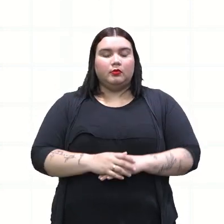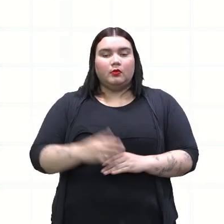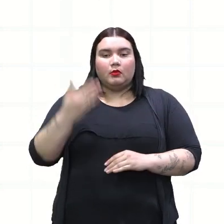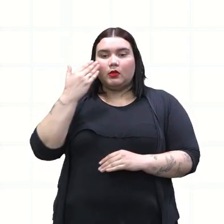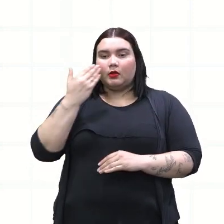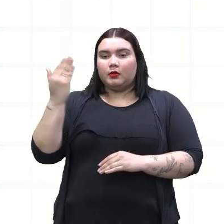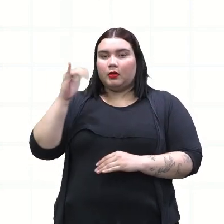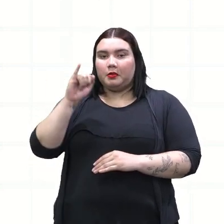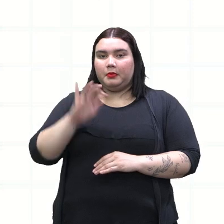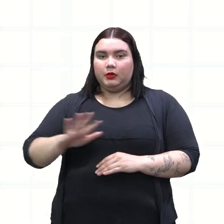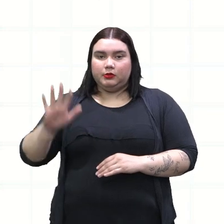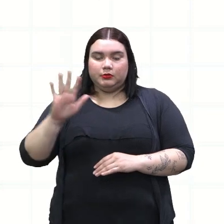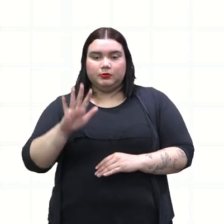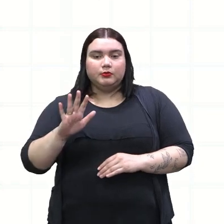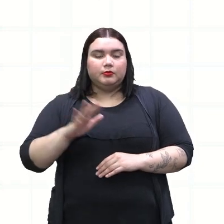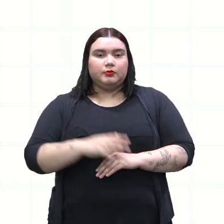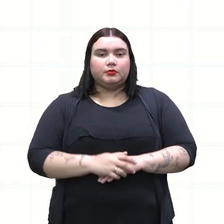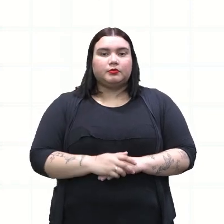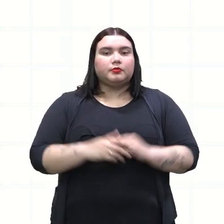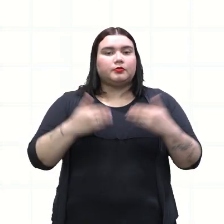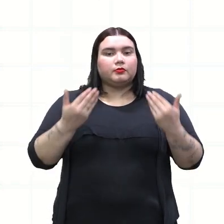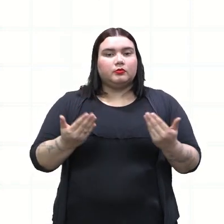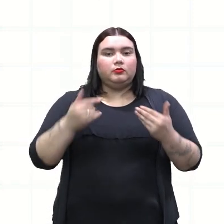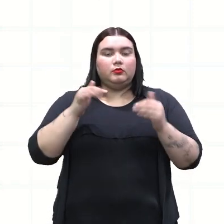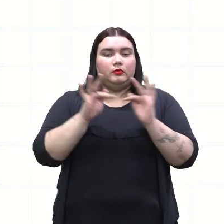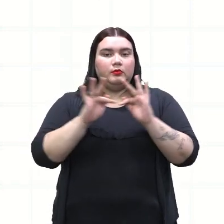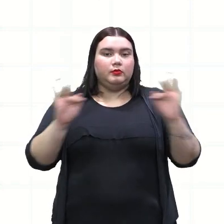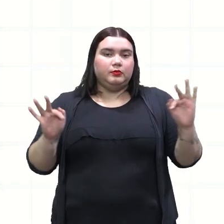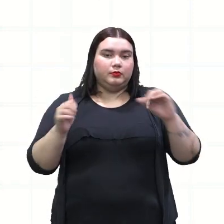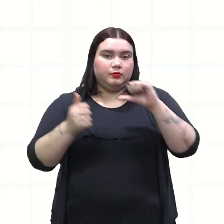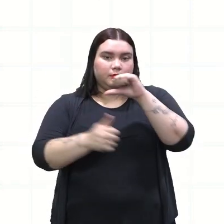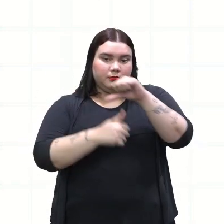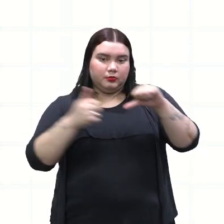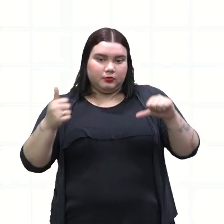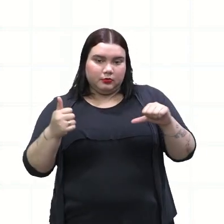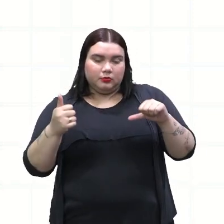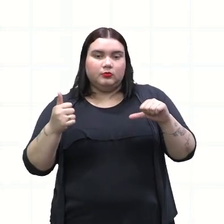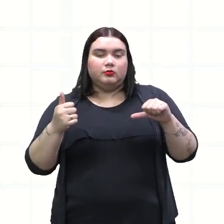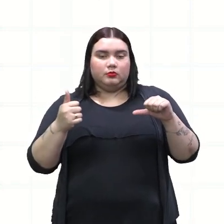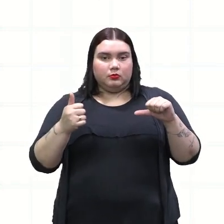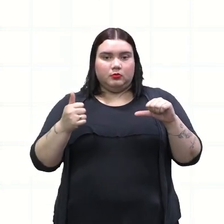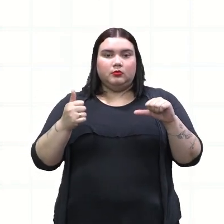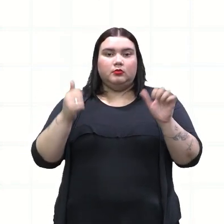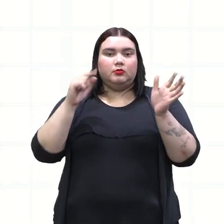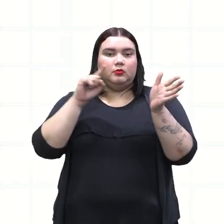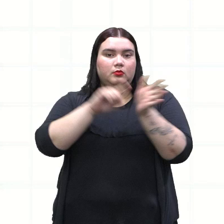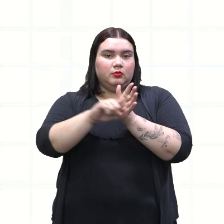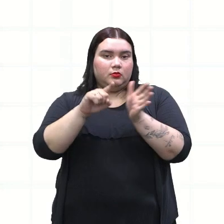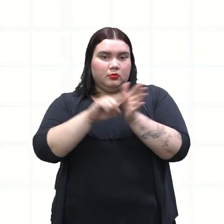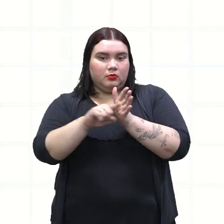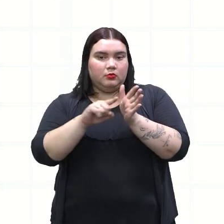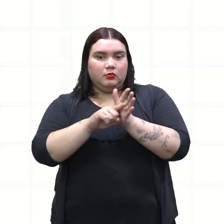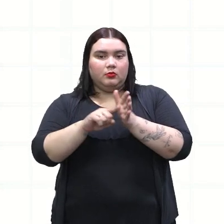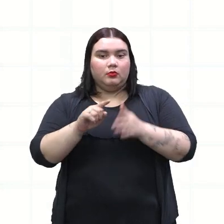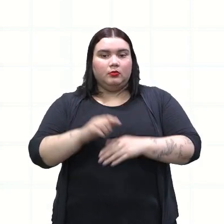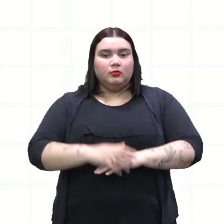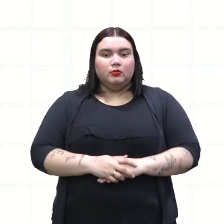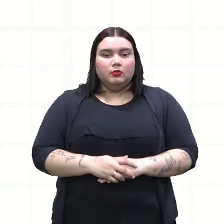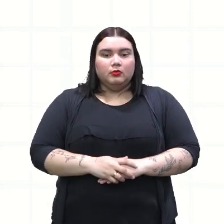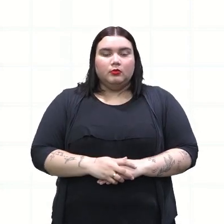da imagem. E aí a minha frase mudou, aqui eu tenho afirmativa, né? Frase